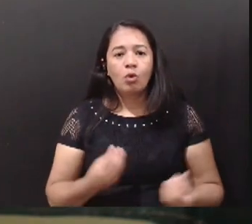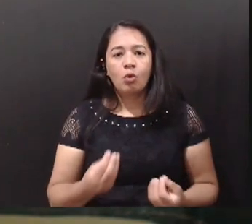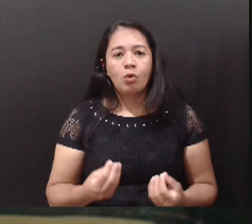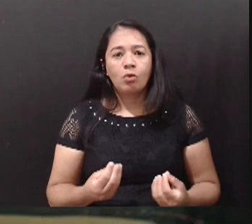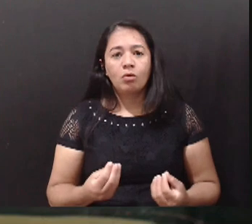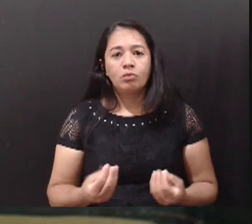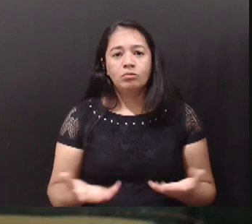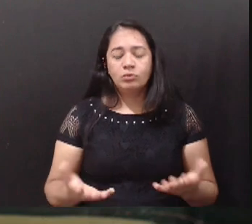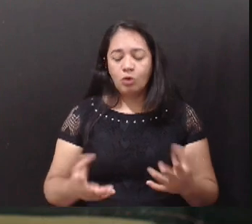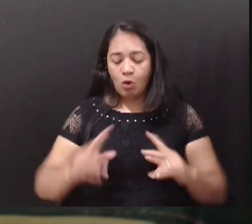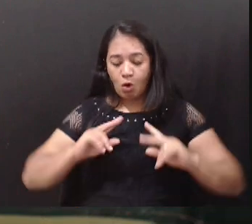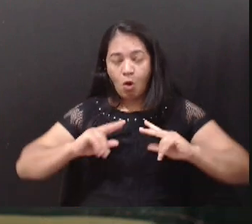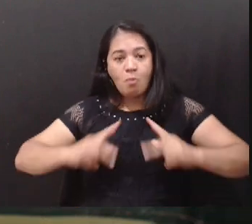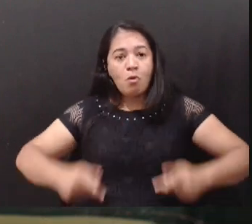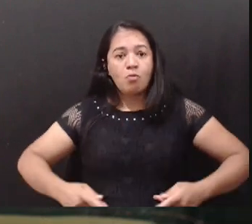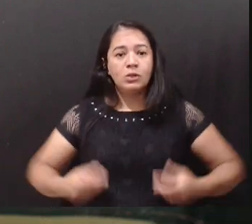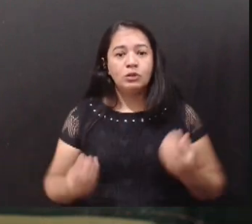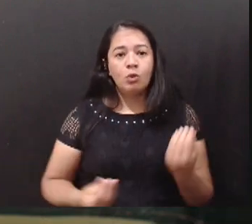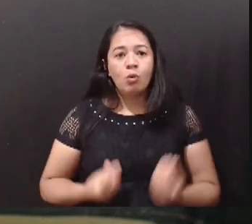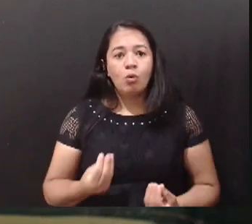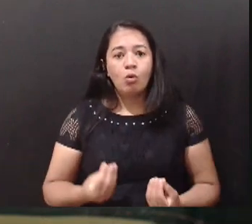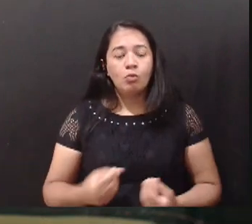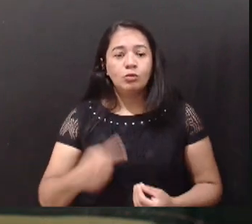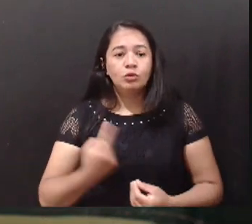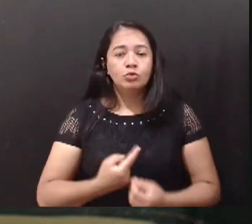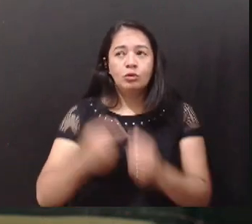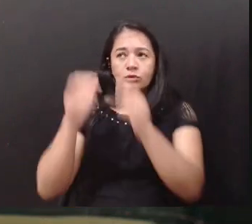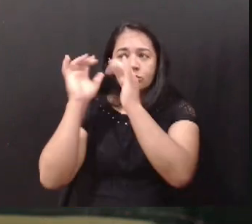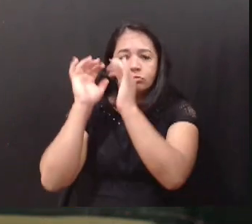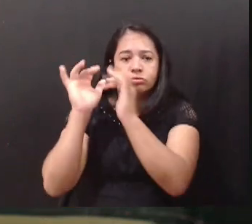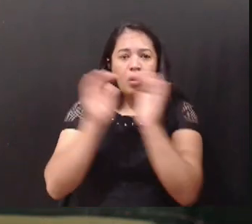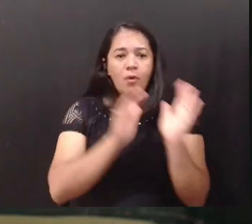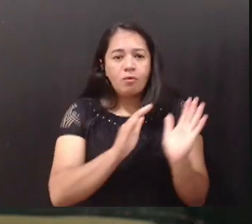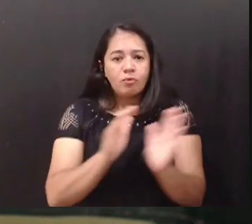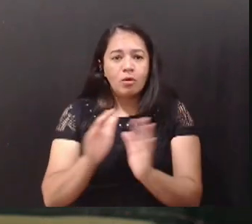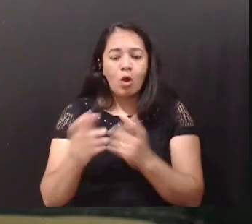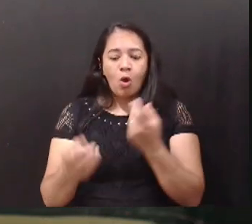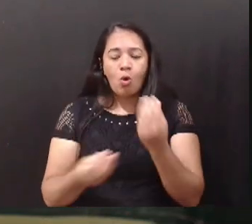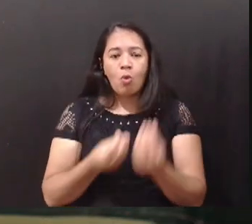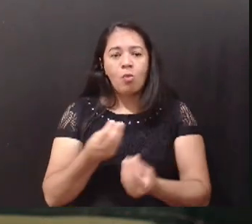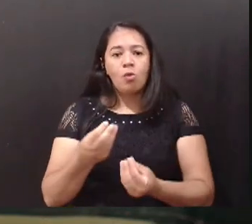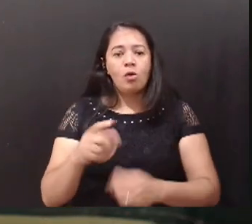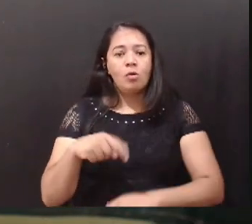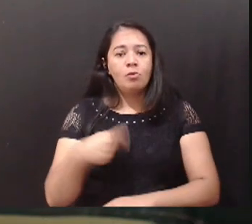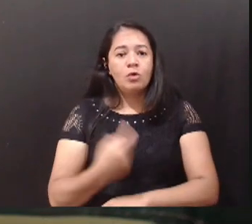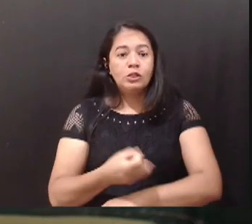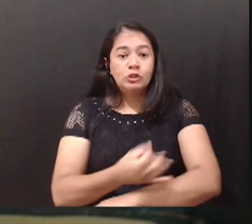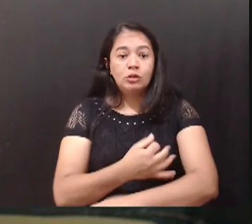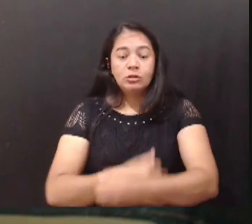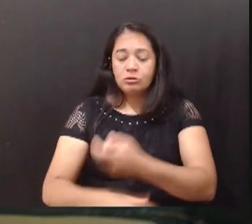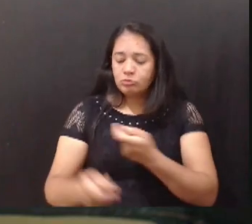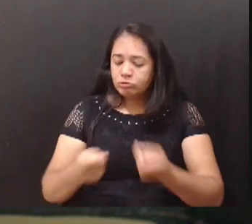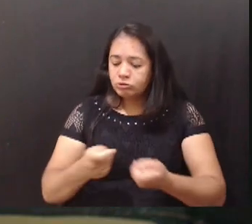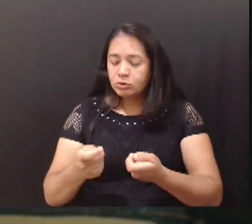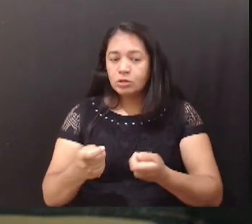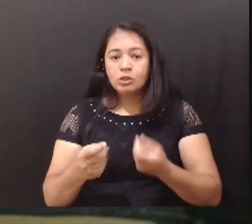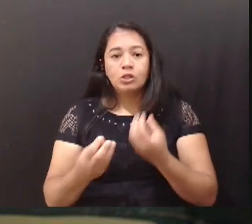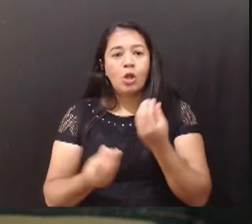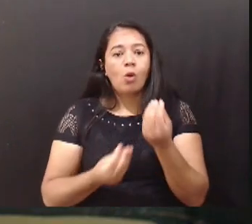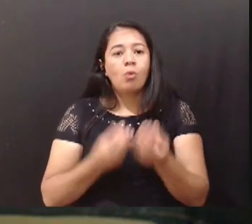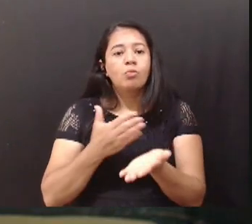como funciona, né, o nosso cérebro, como regular as nossas emoções, de onde vem tudo isso, a gente